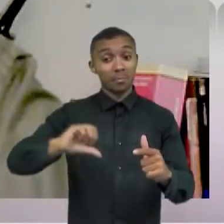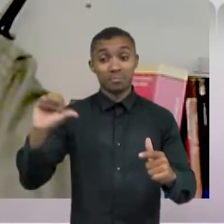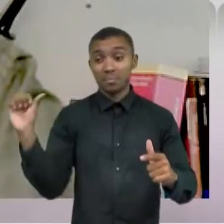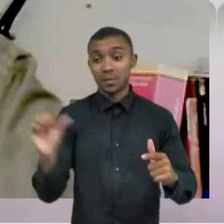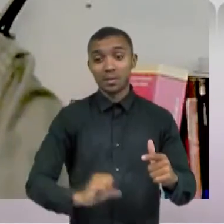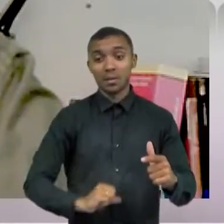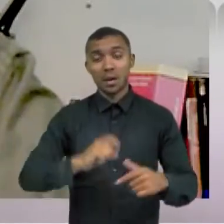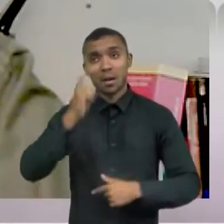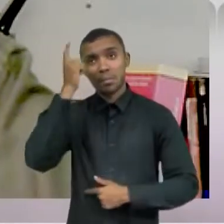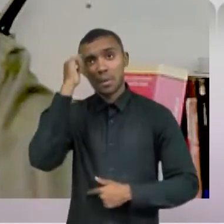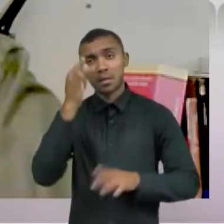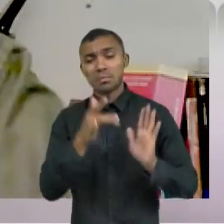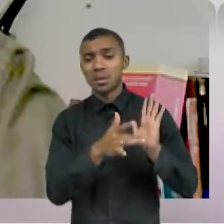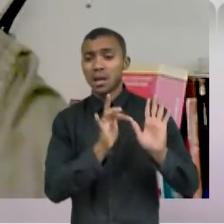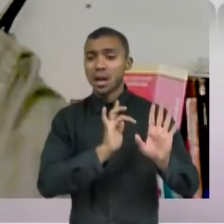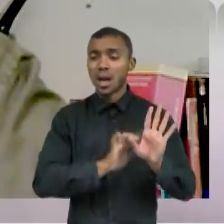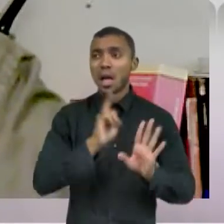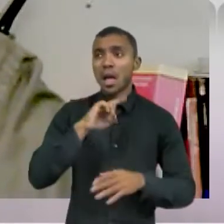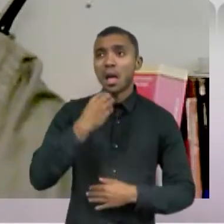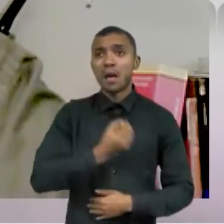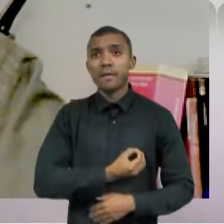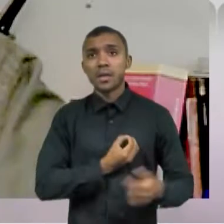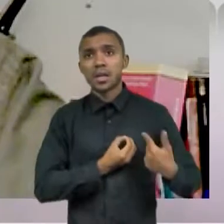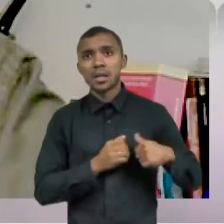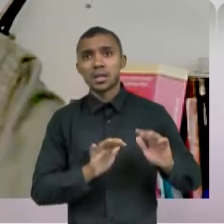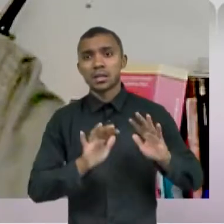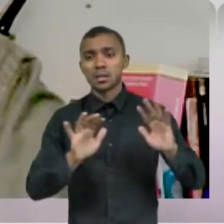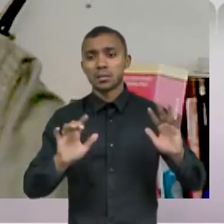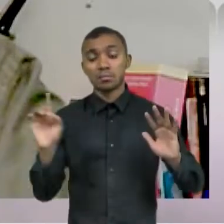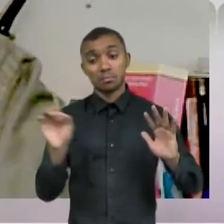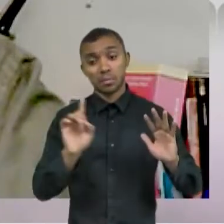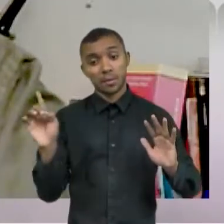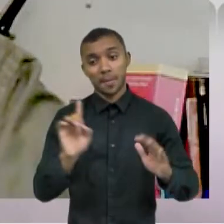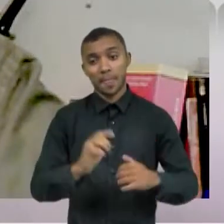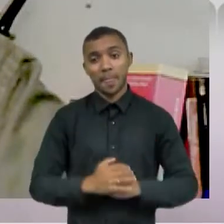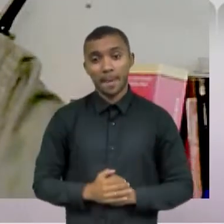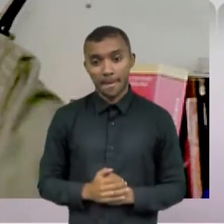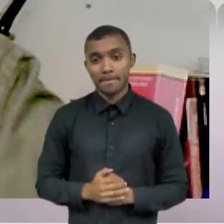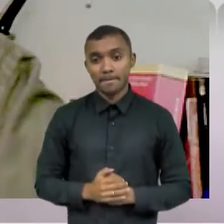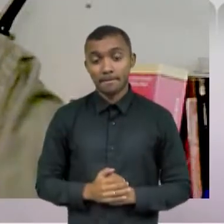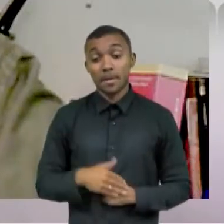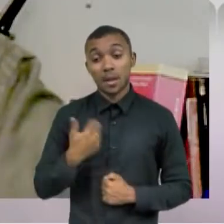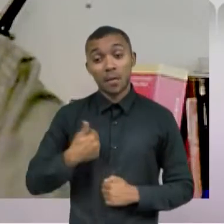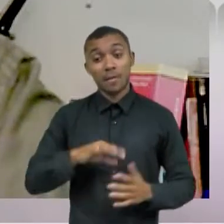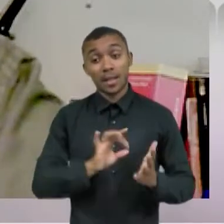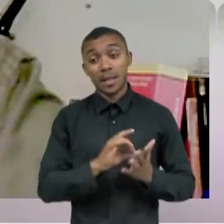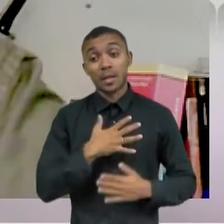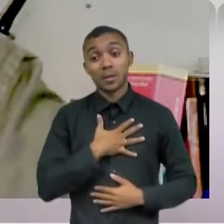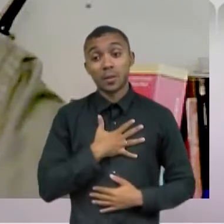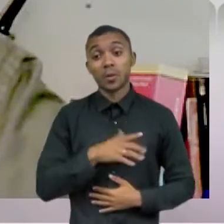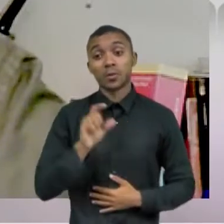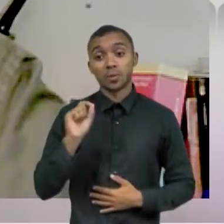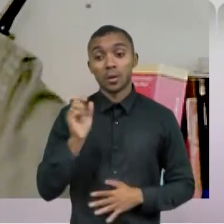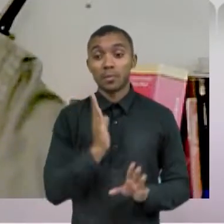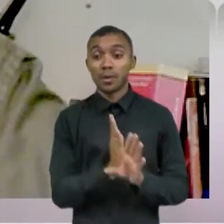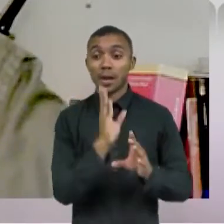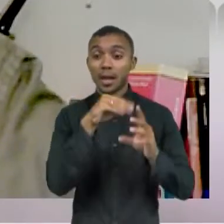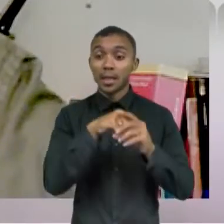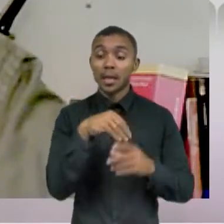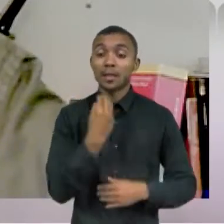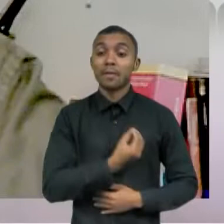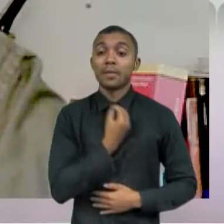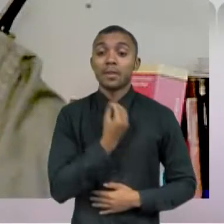de um biógrafo, é tentar imaginar a vida de forma tão determinista e tão retilínea. Eu mostro exatamente que a